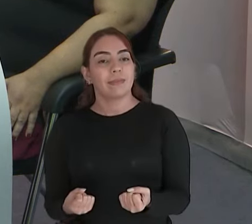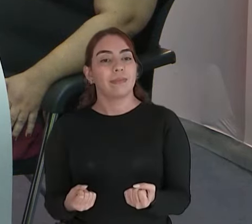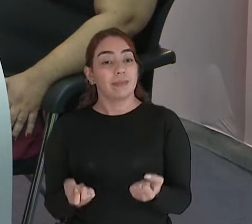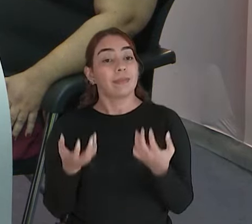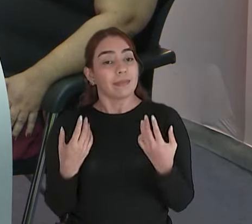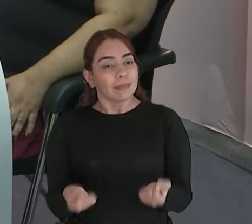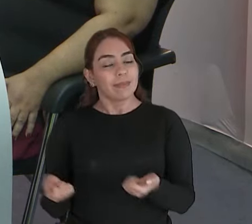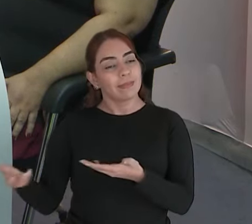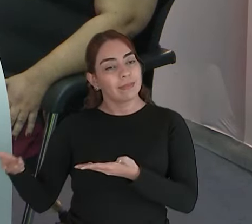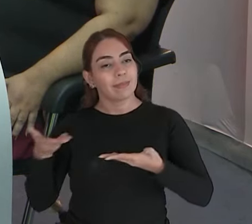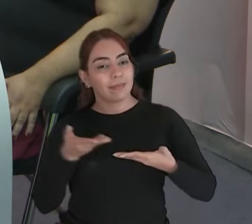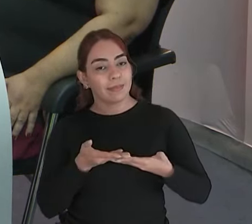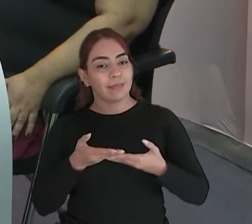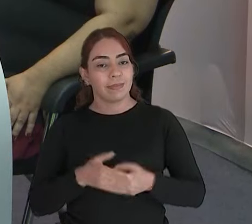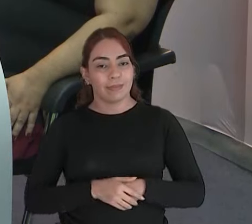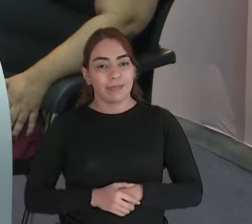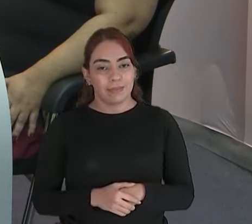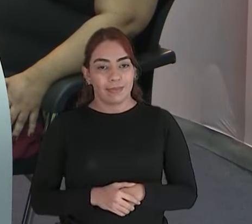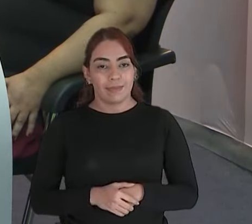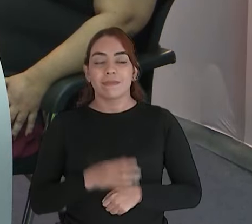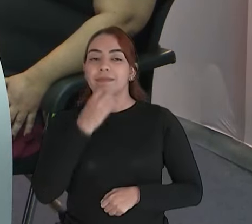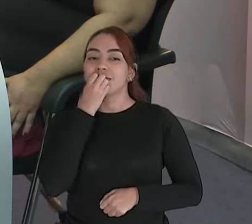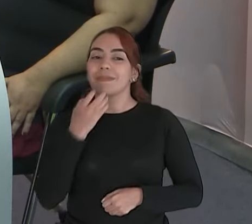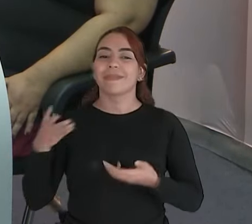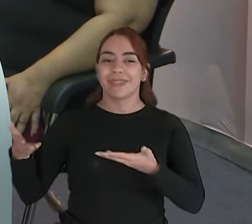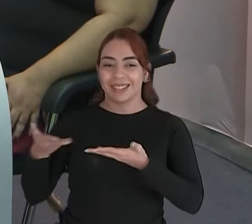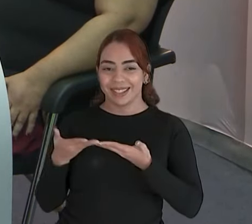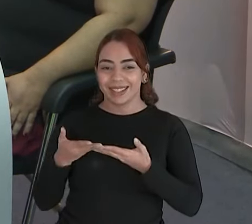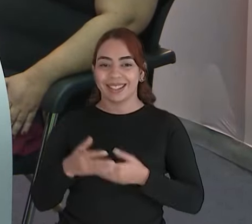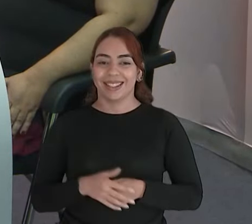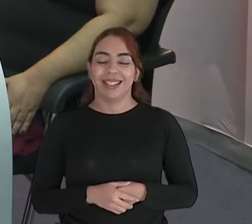o nosso convite. Então, sejam bem-vindas.